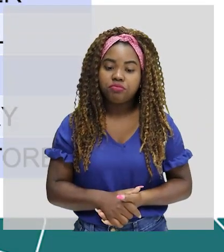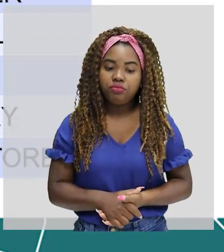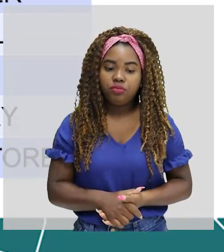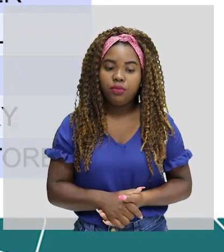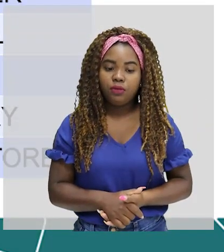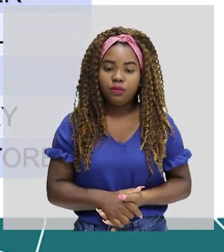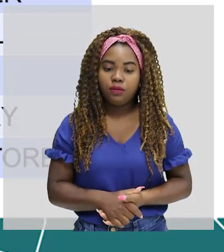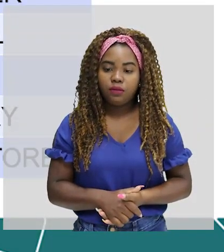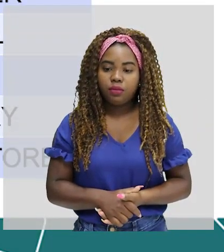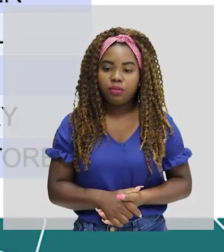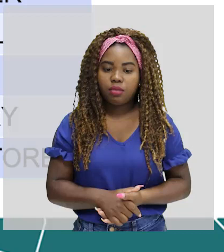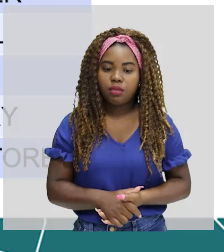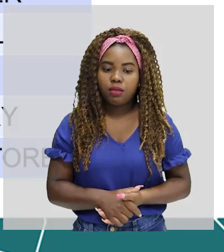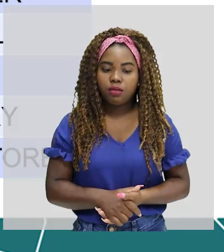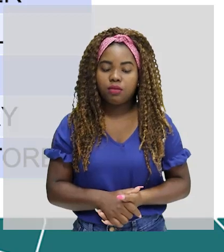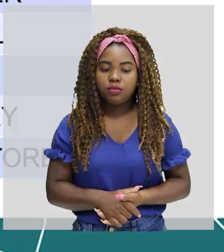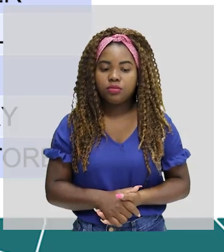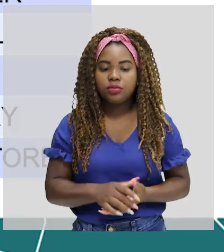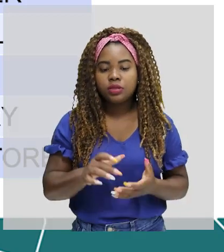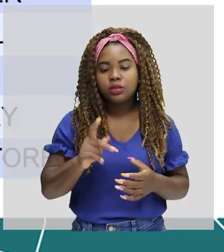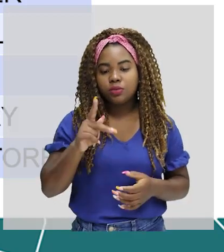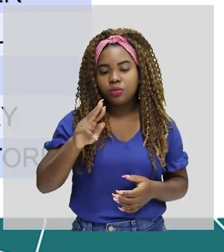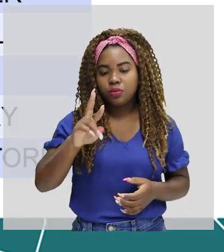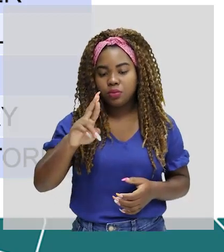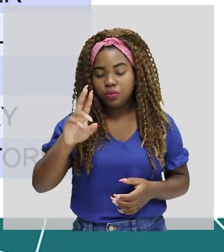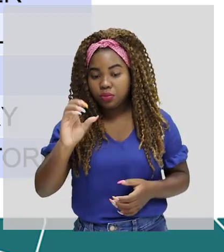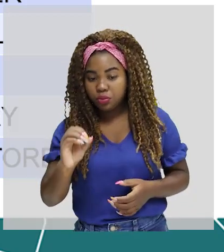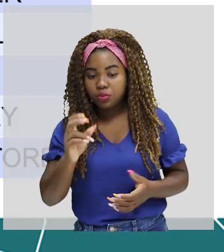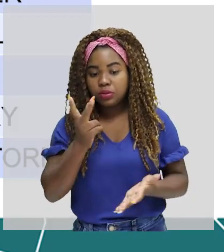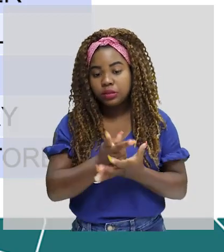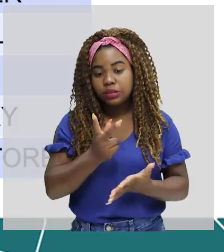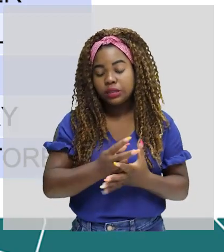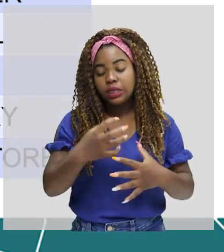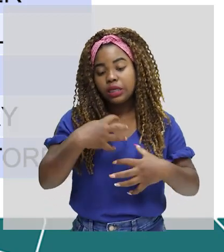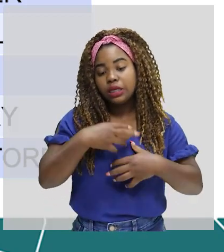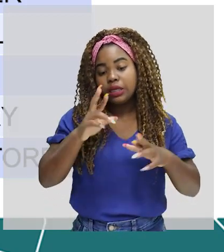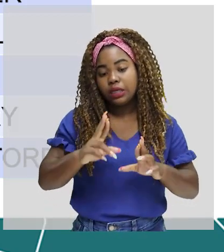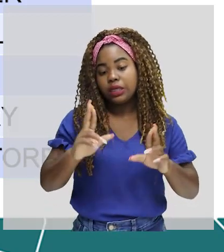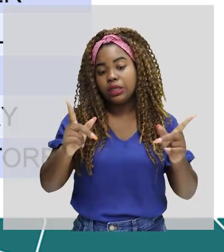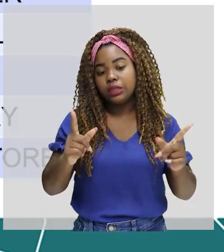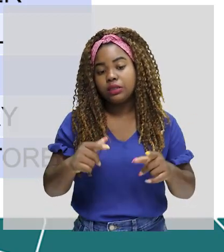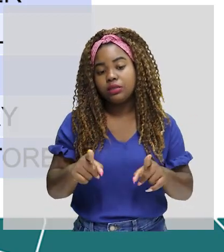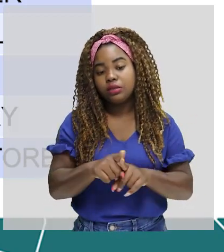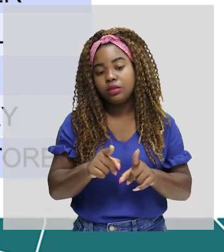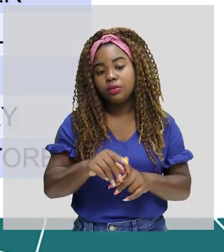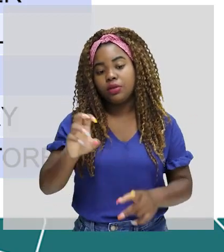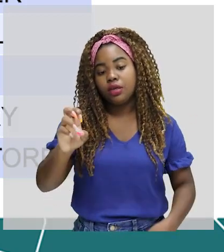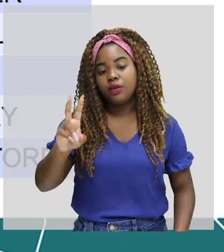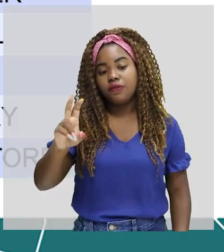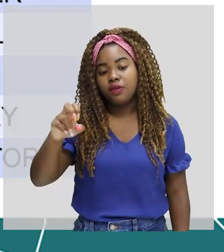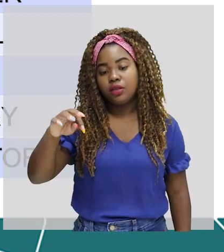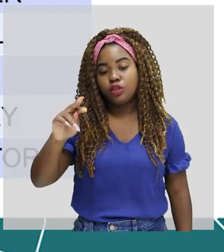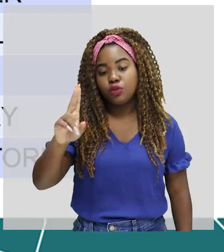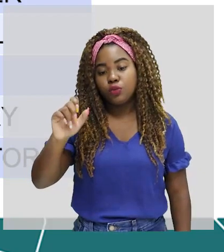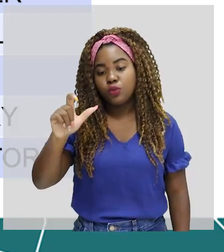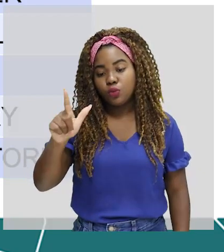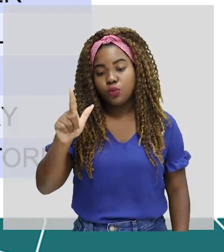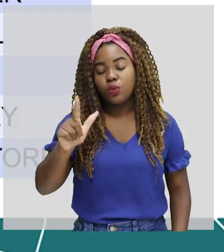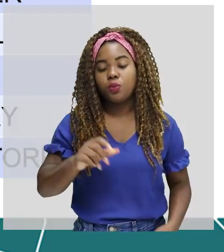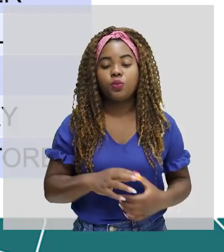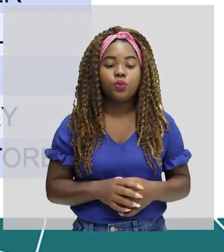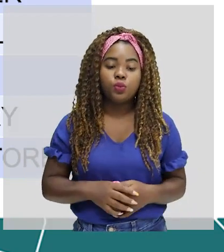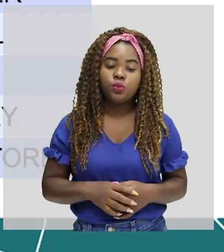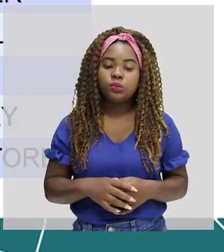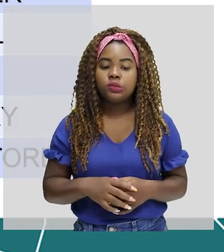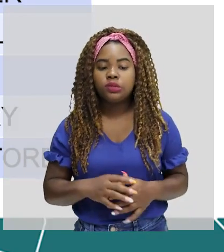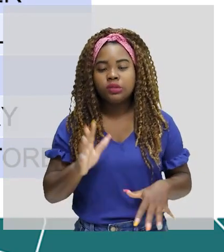falso cognatos, melhor dizendo. Puros, que são aqueles que sempre têm sentido diferente, e o eventual, que são aqueles que de vez em